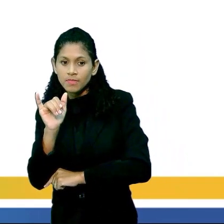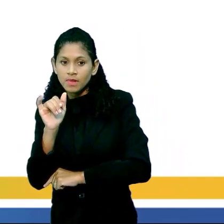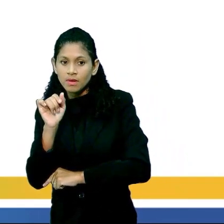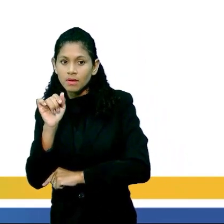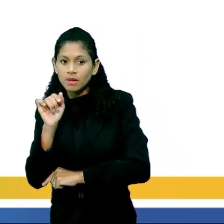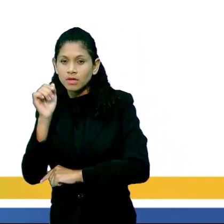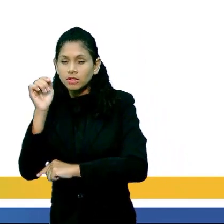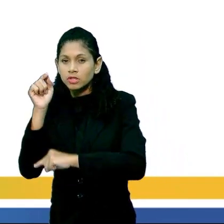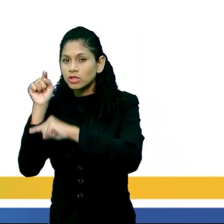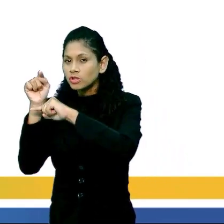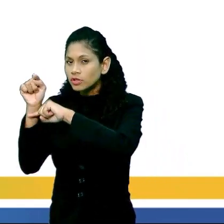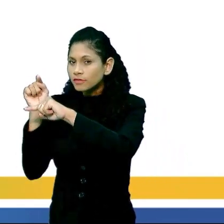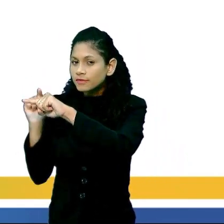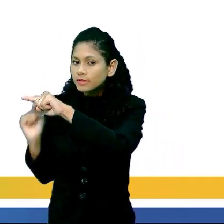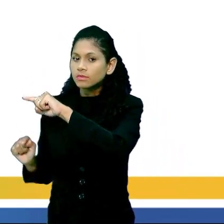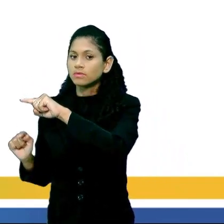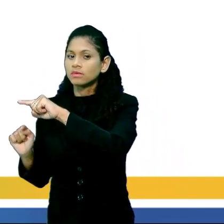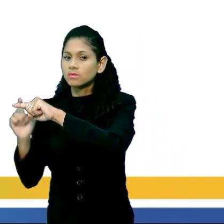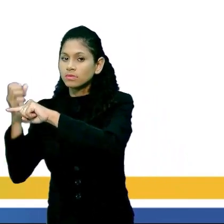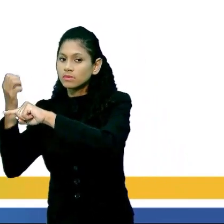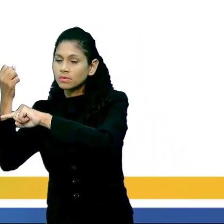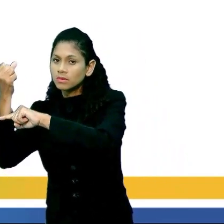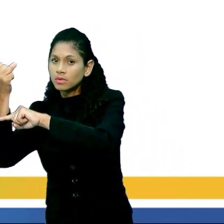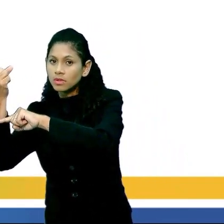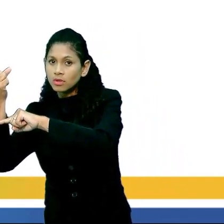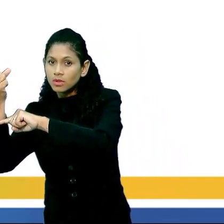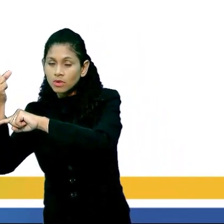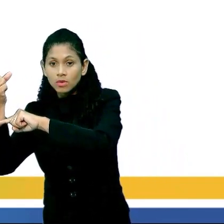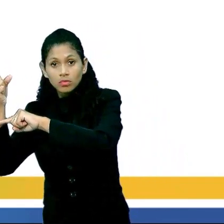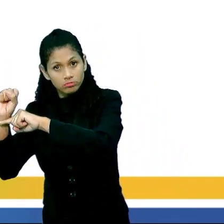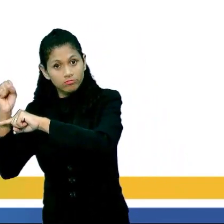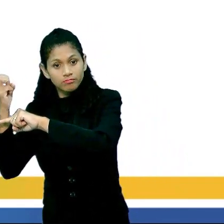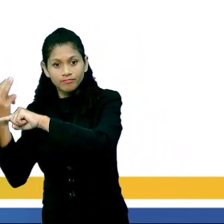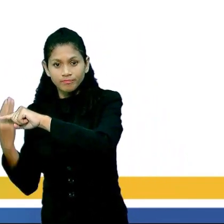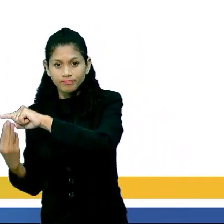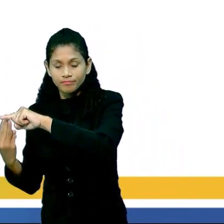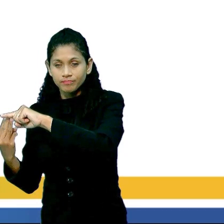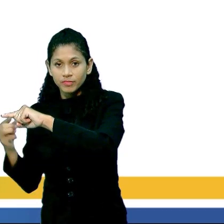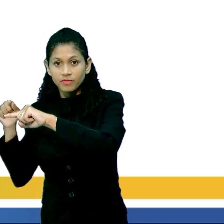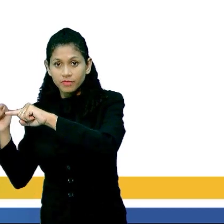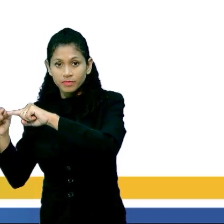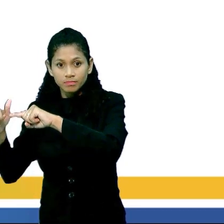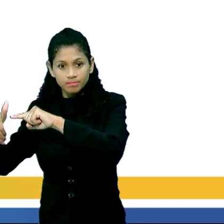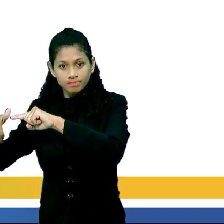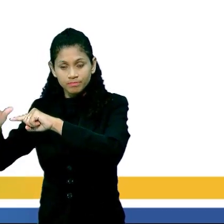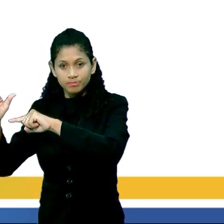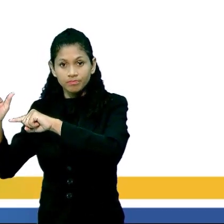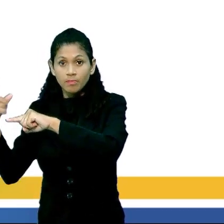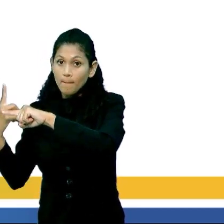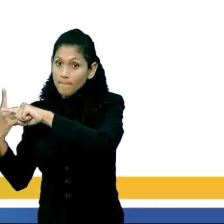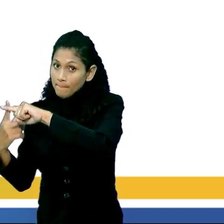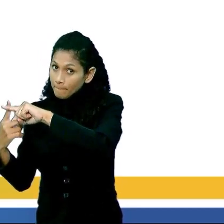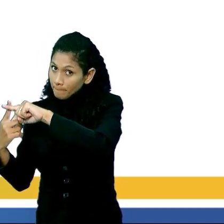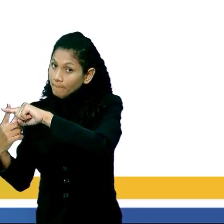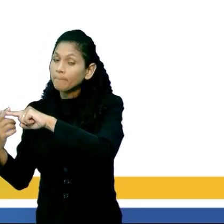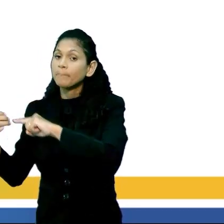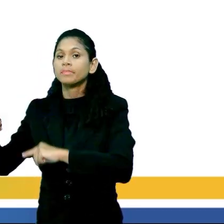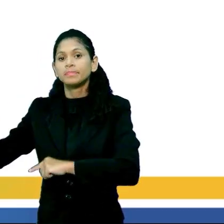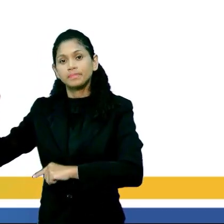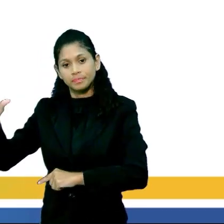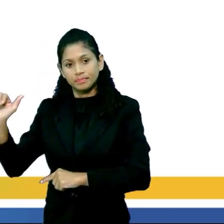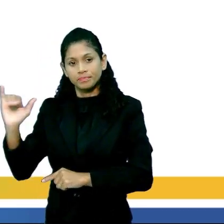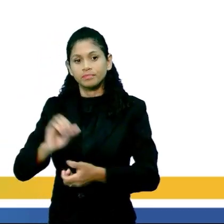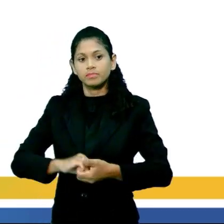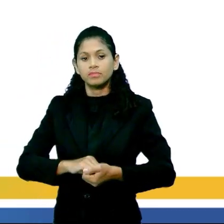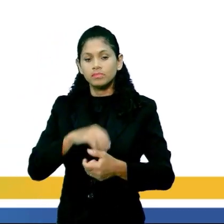8/3 vezes Y mais Y. 8 sobre 3 vezes